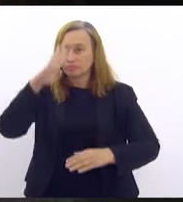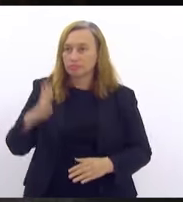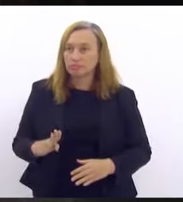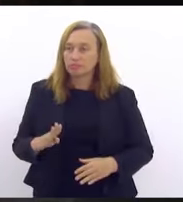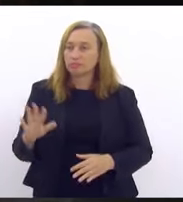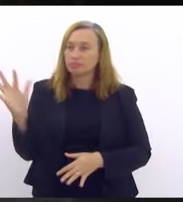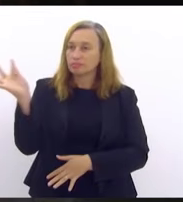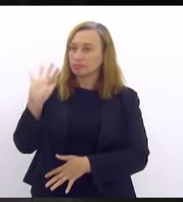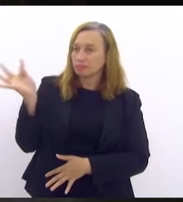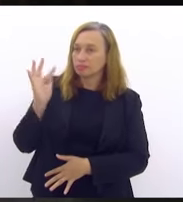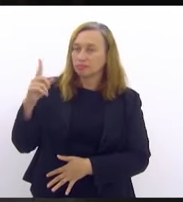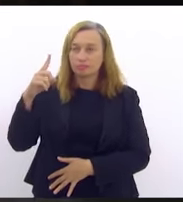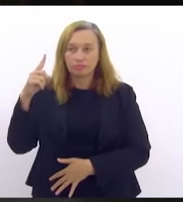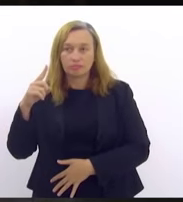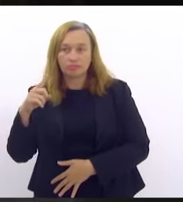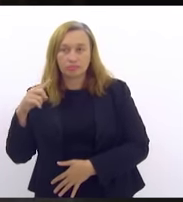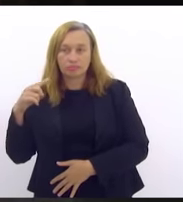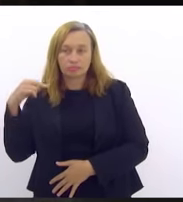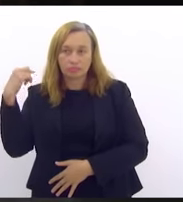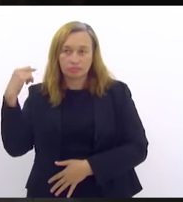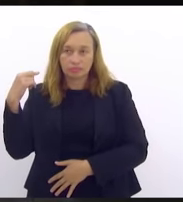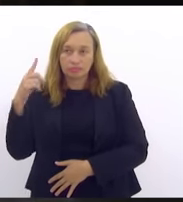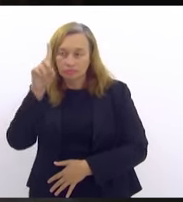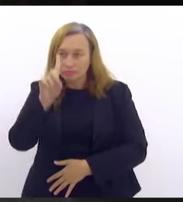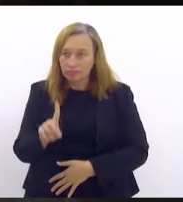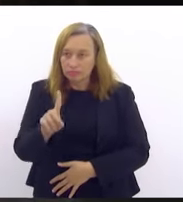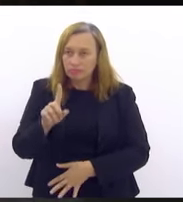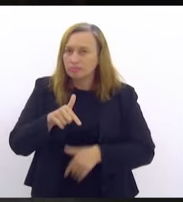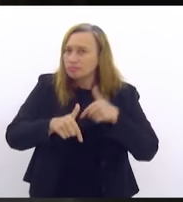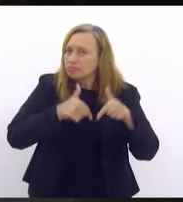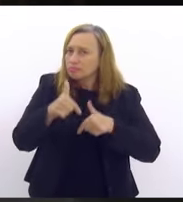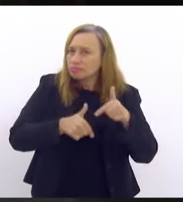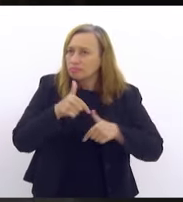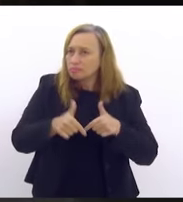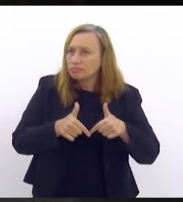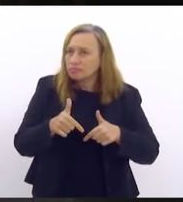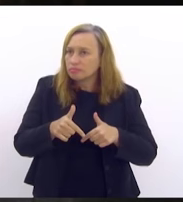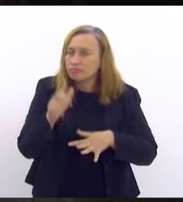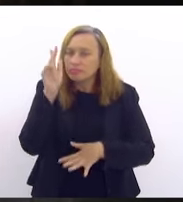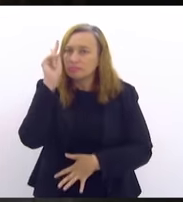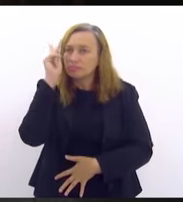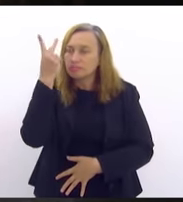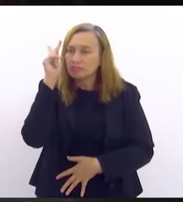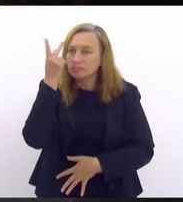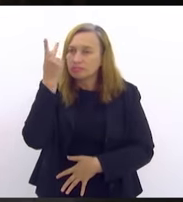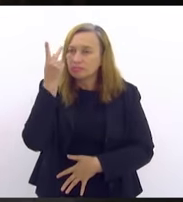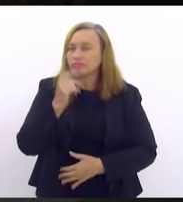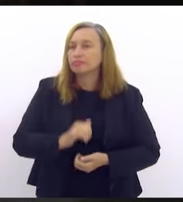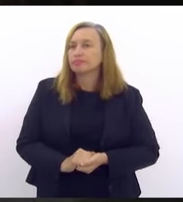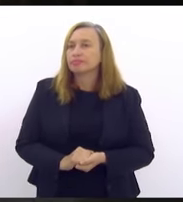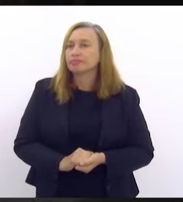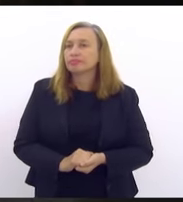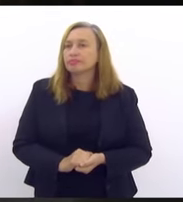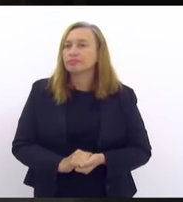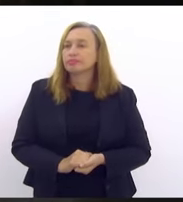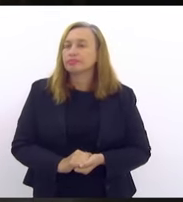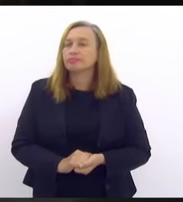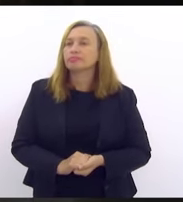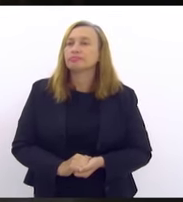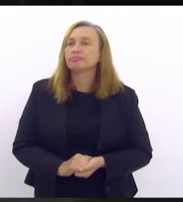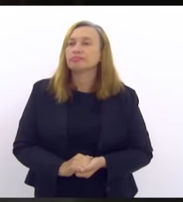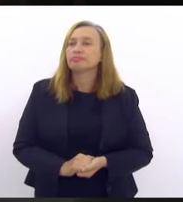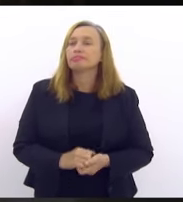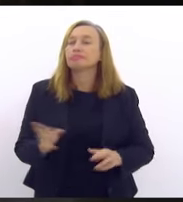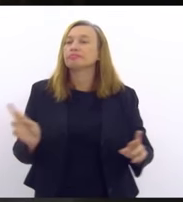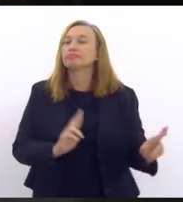direito que vejam não à toa o direito do trabalho que historicamente é um ramo